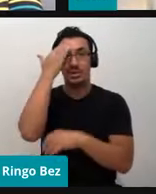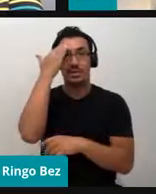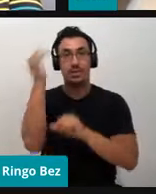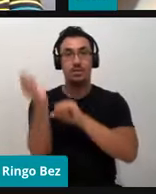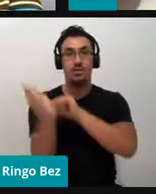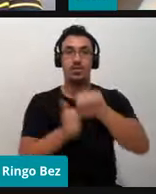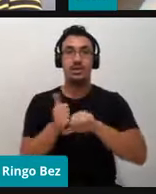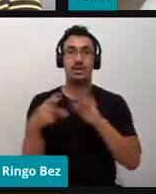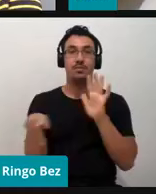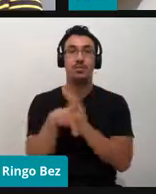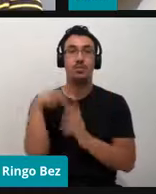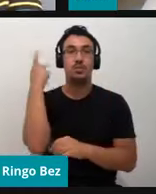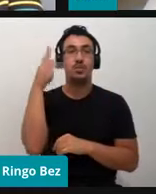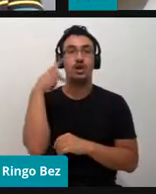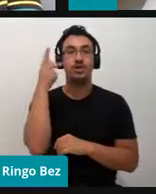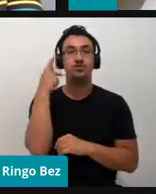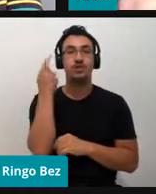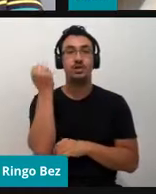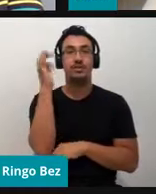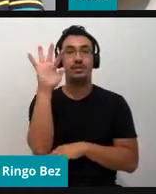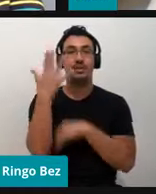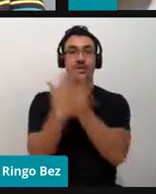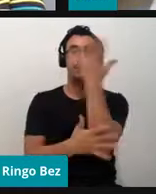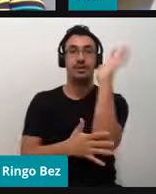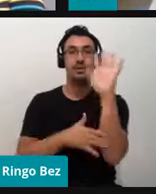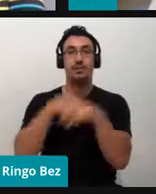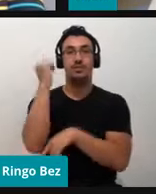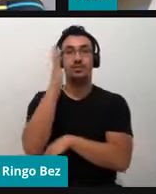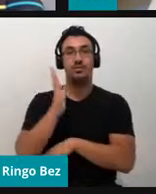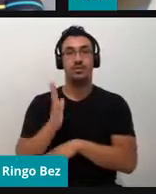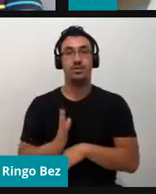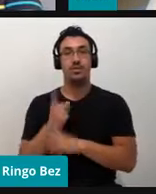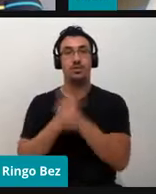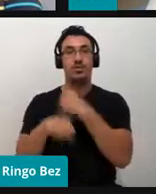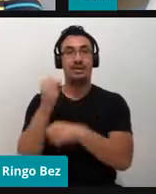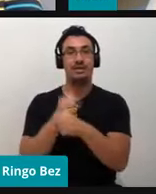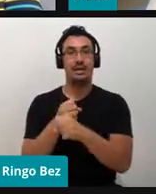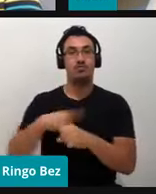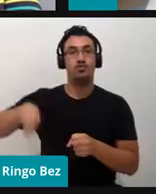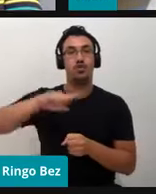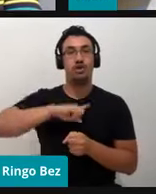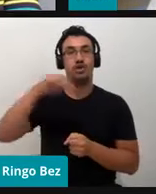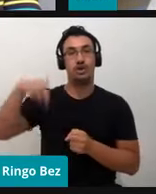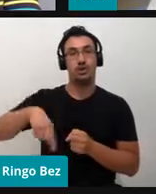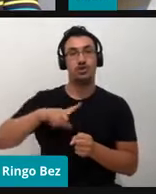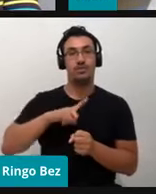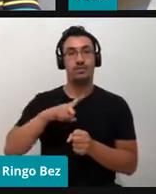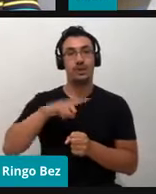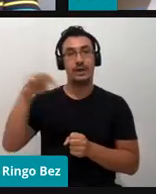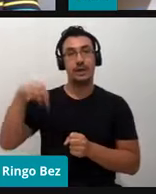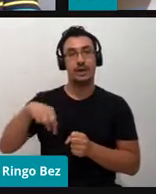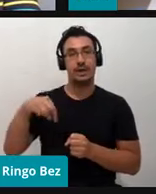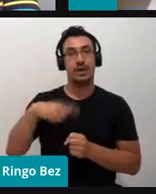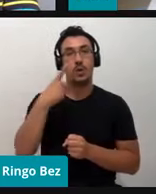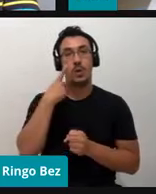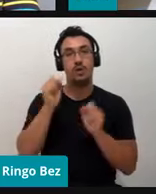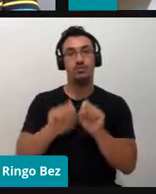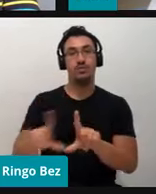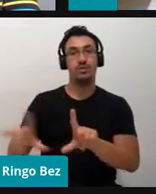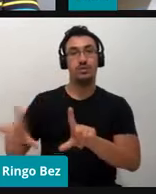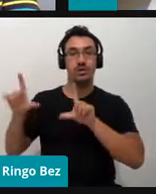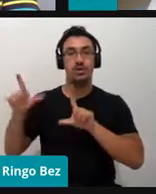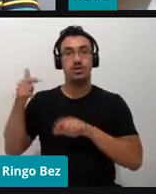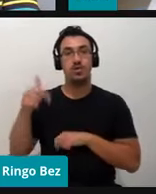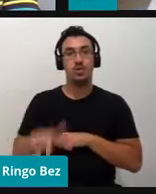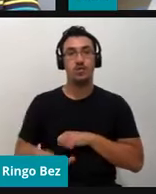política ambiental brasileira. O ano passado nós tivemos aqui, e eu vou pedir para compartilhar de novo mais uma tela